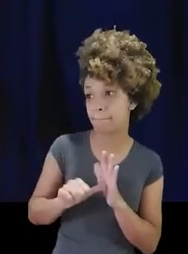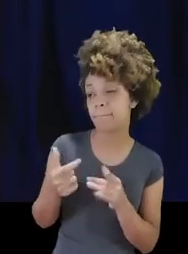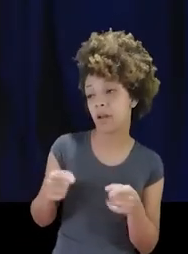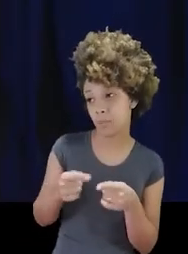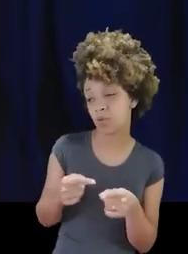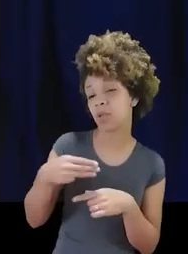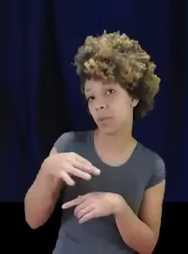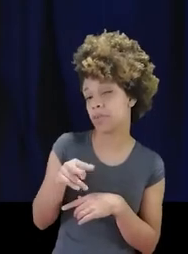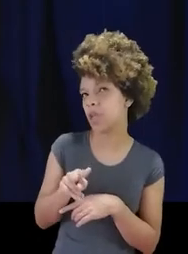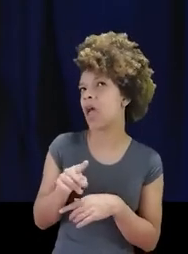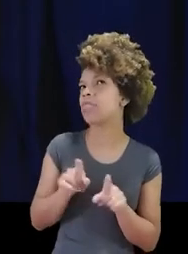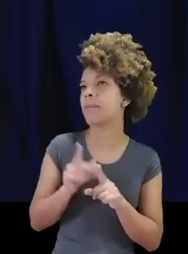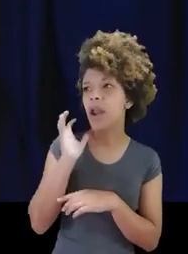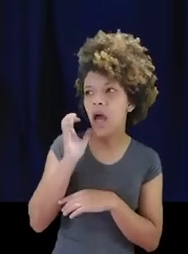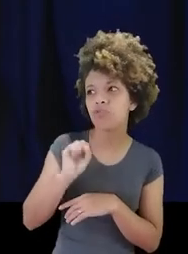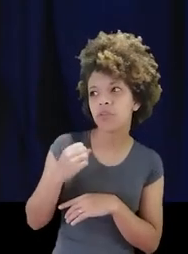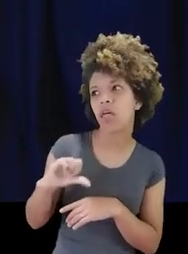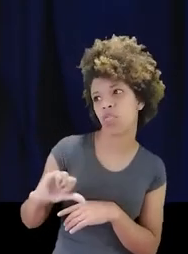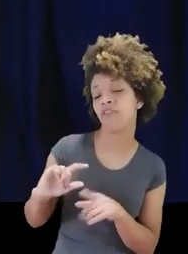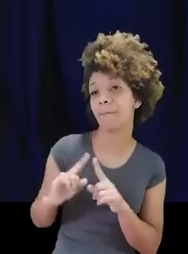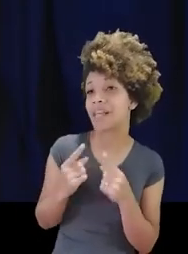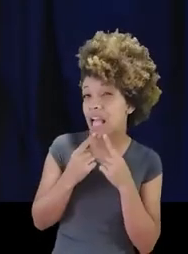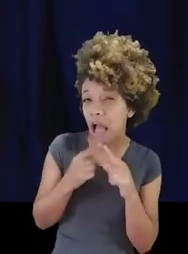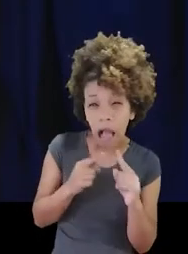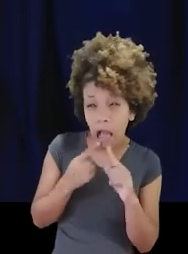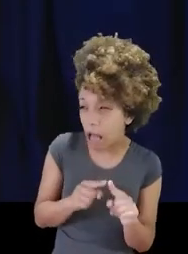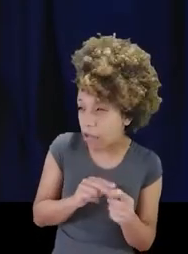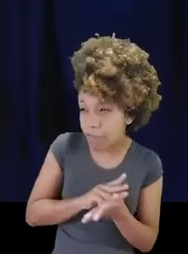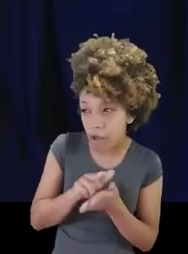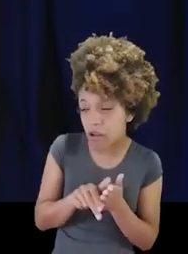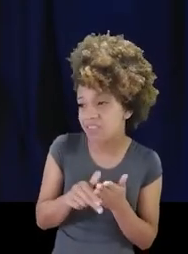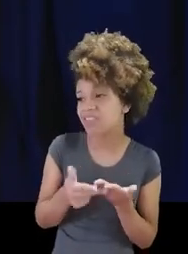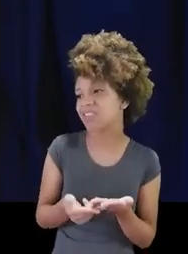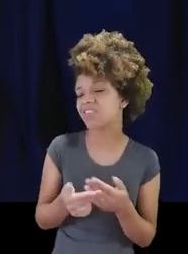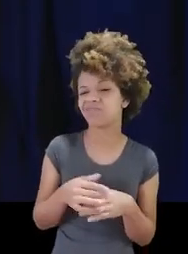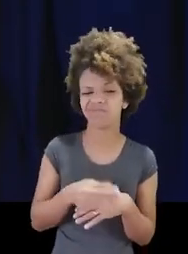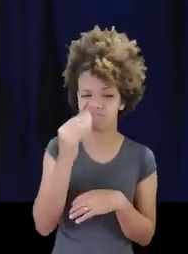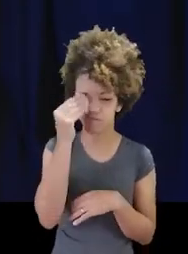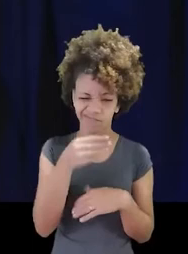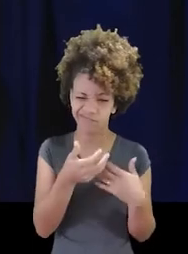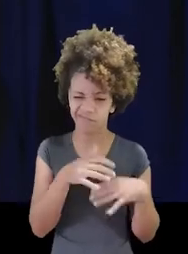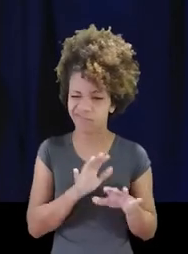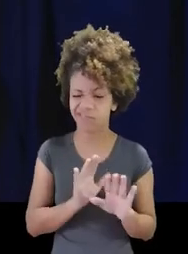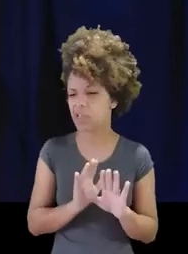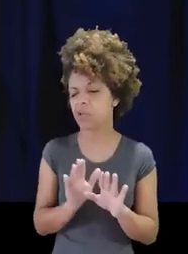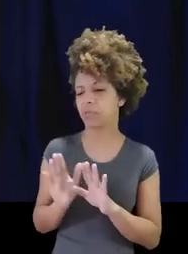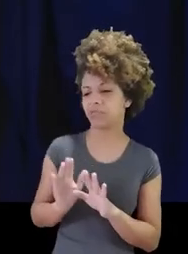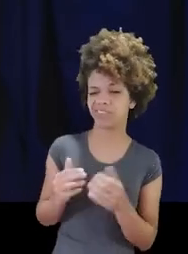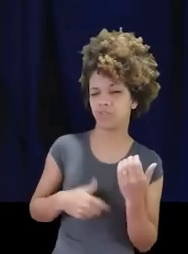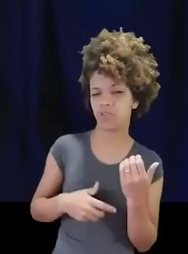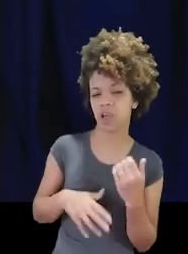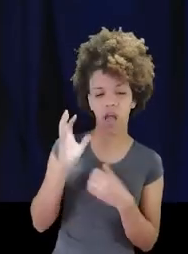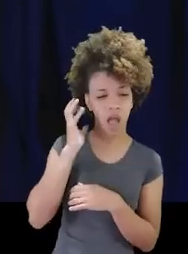busca em primeiro lugar na MTV tocou bem no 89 mas foi tanta crítica contra que aí todo mundo começou não não foi no meu programa Não